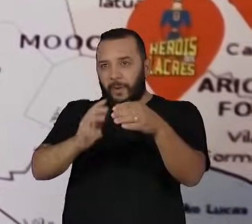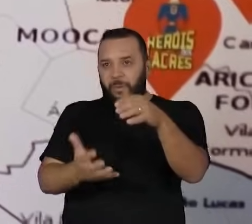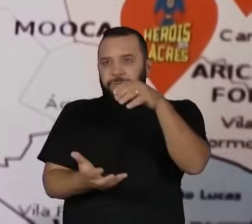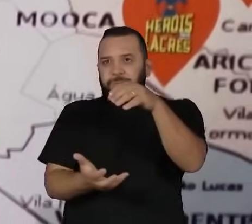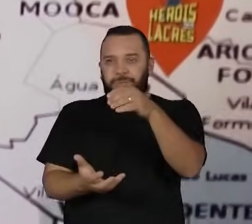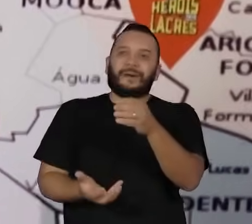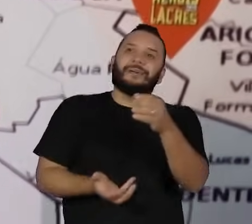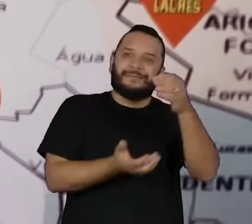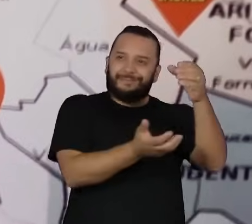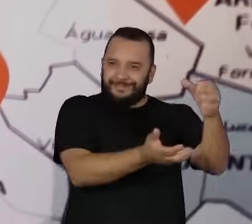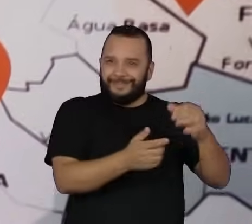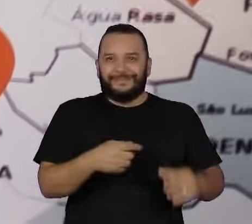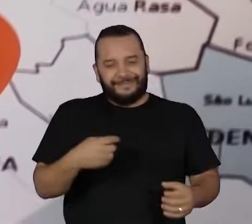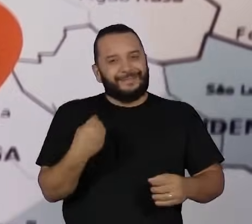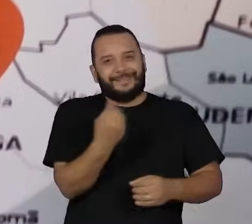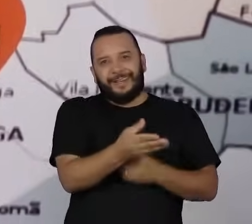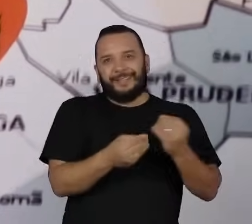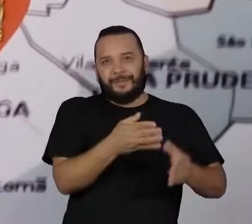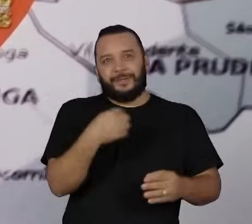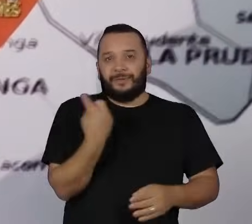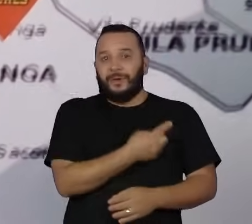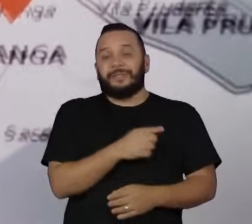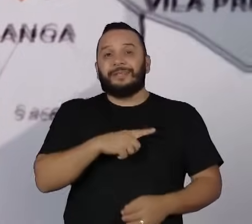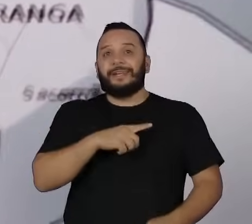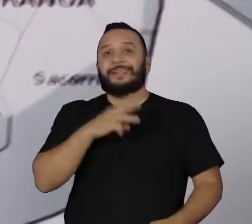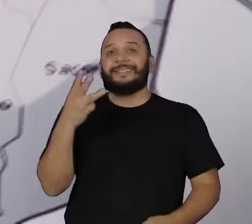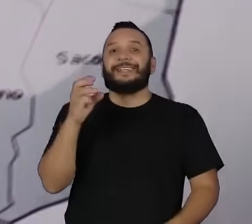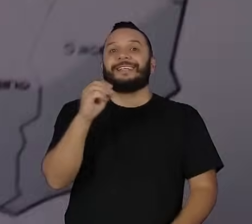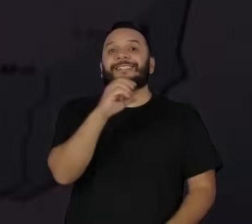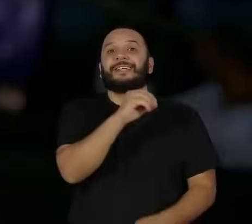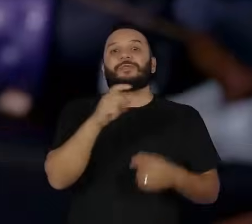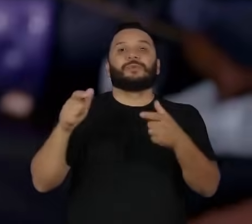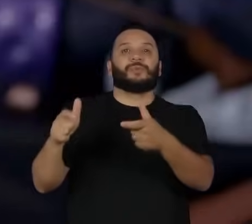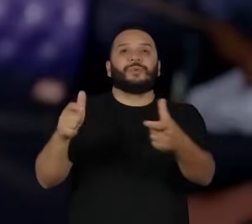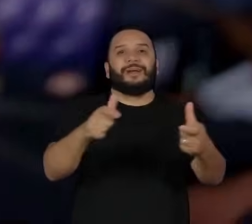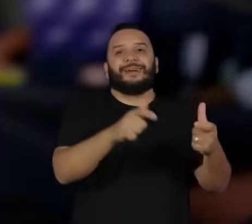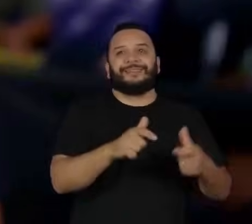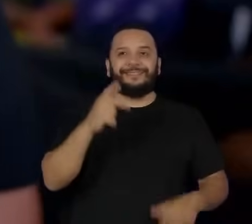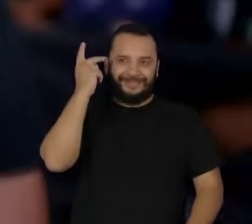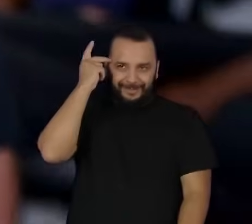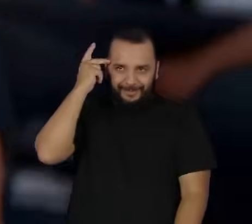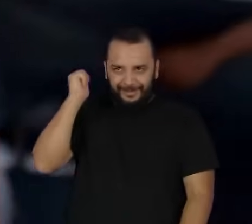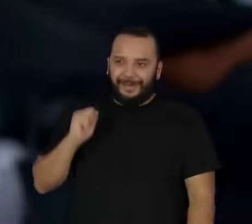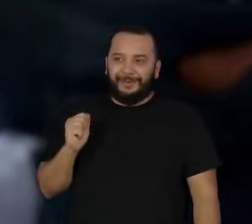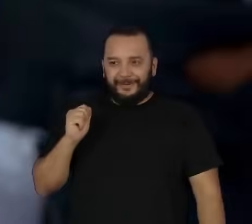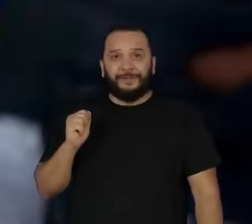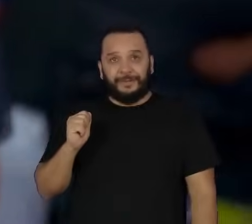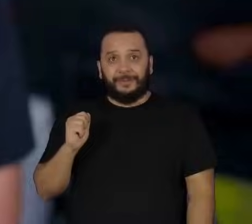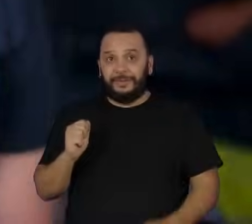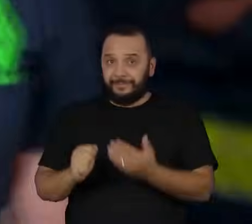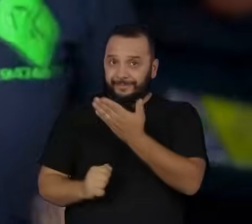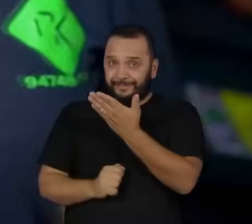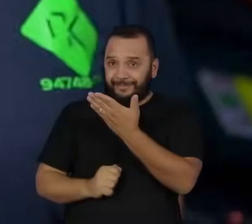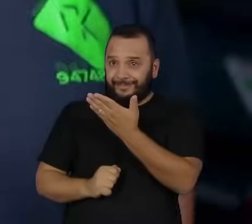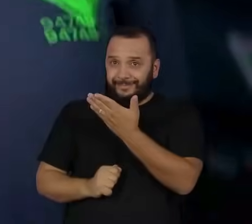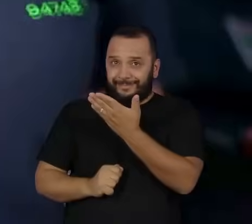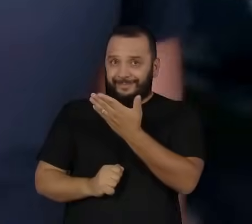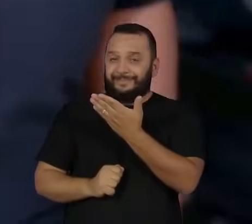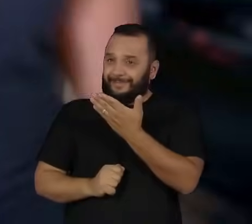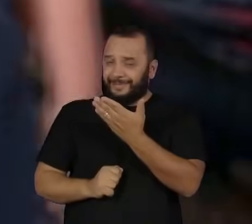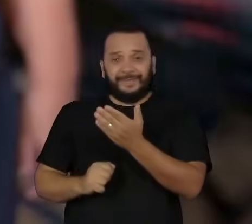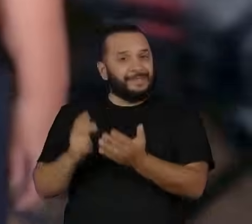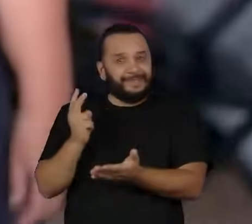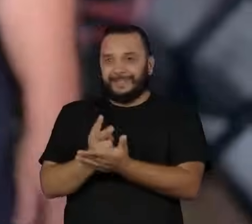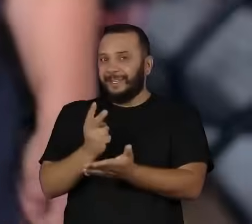para nós. Tem mais de 300 pontos de coleta na Grande São Paulo. A frequência de lacres aqui na loja é